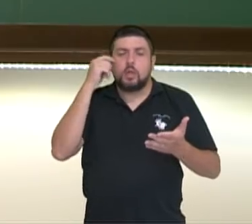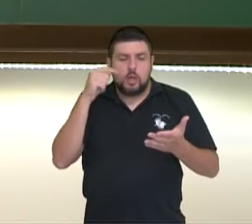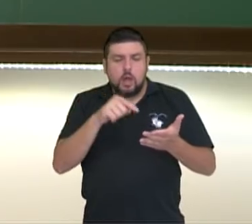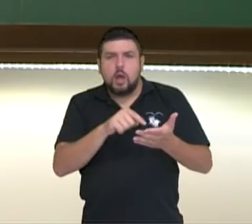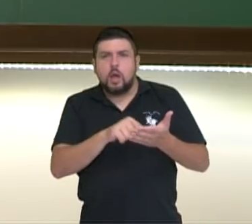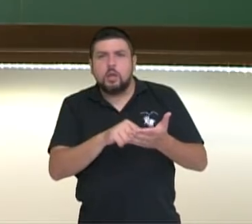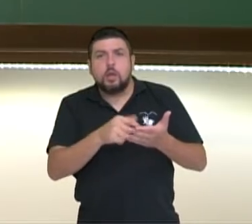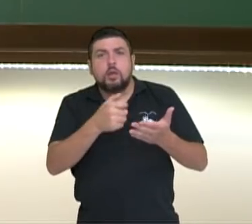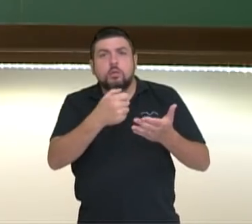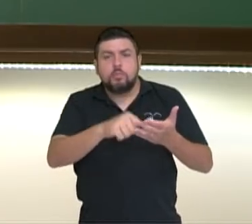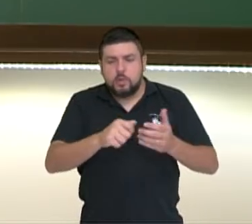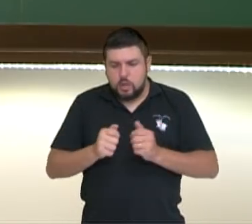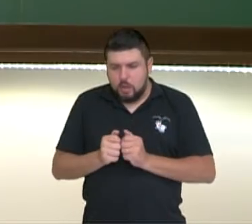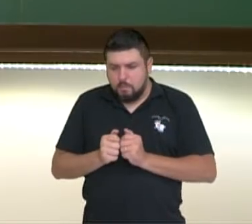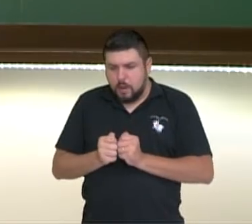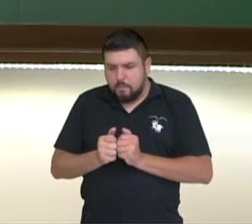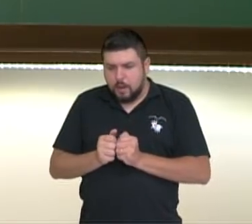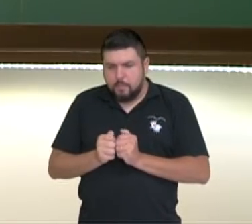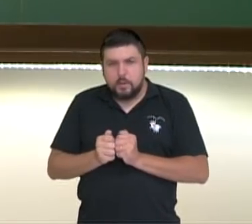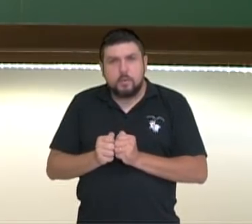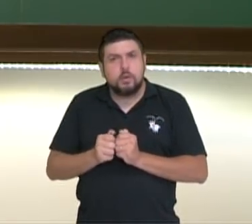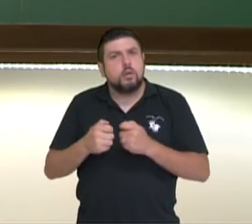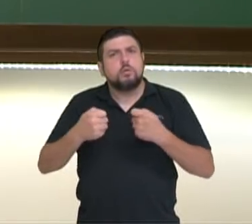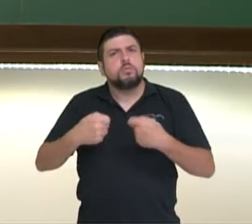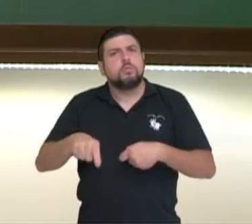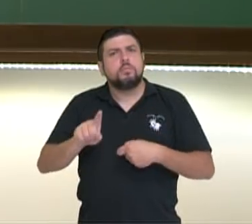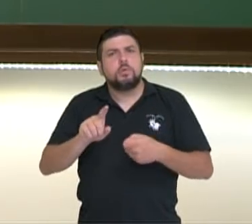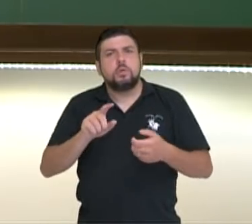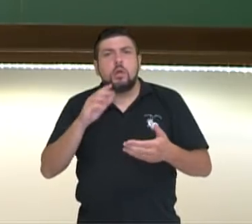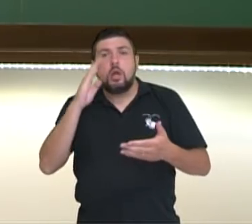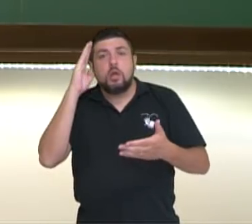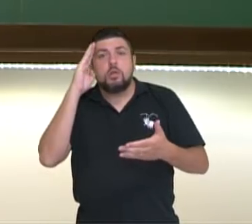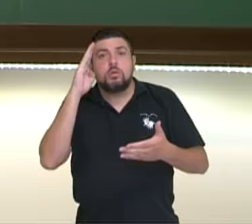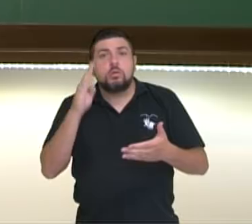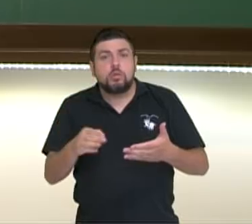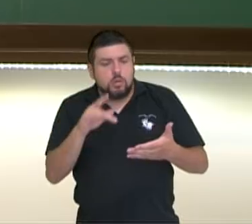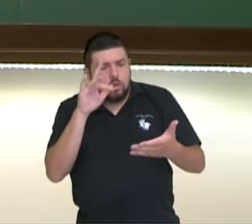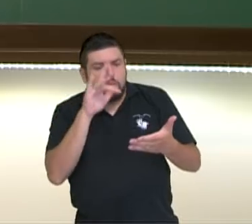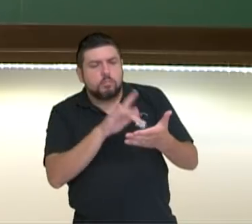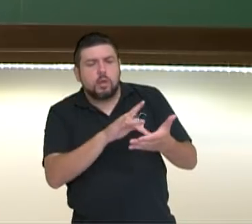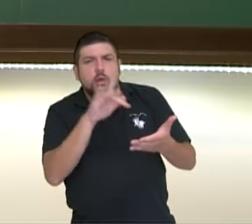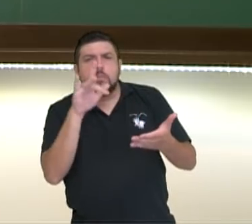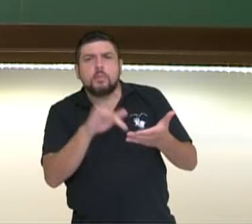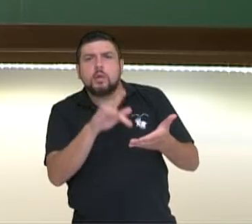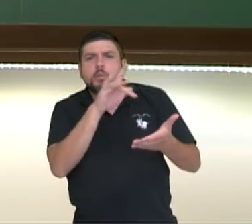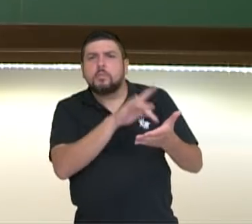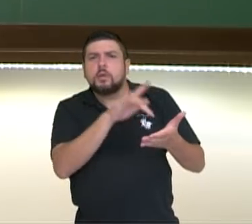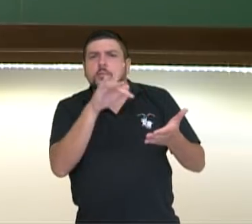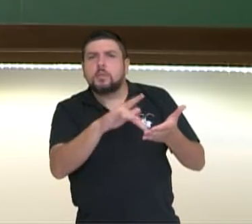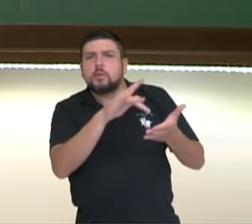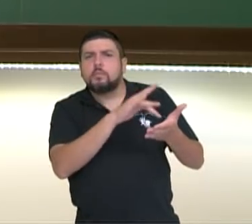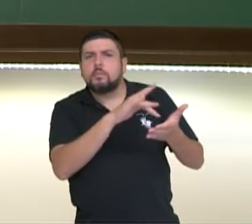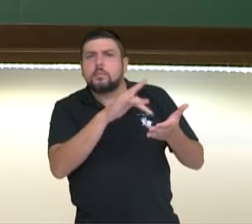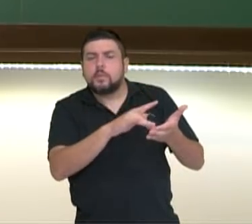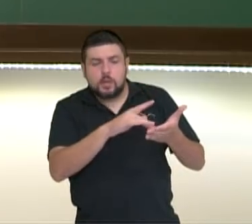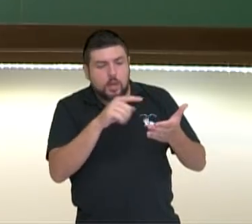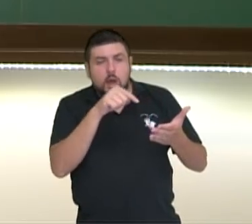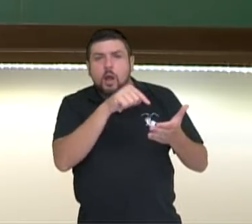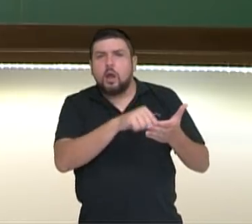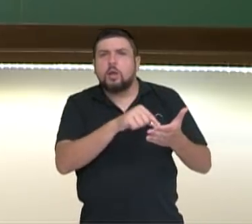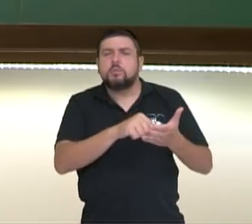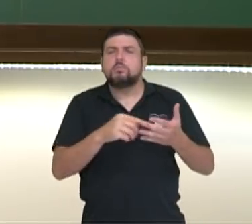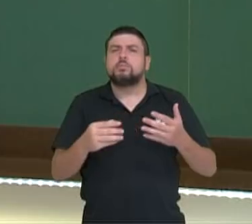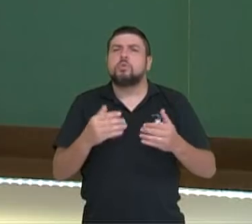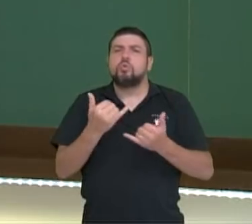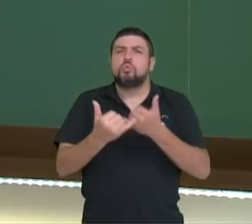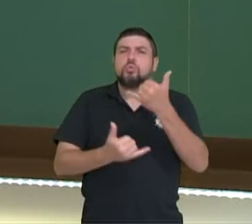toco diretamente na tela, então isso facilitou e melhorou a qualidade dos